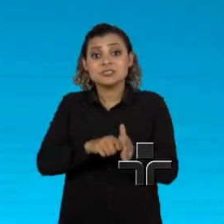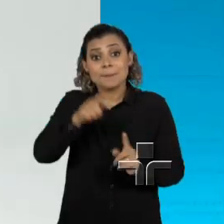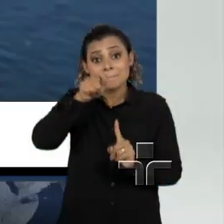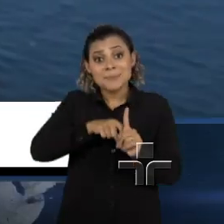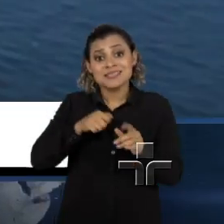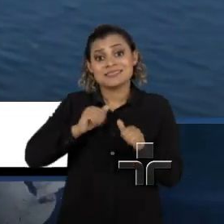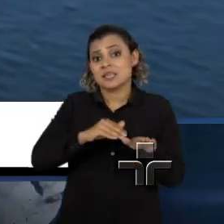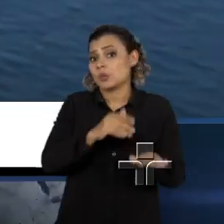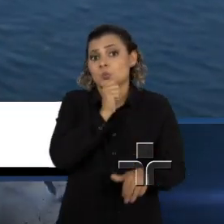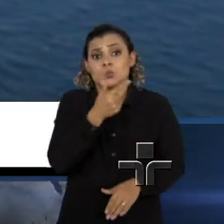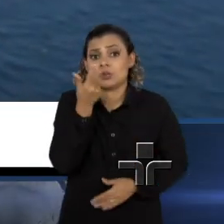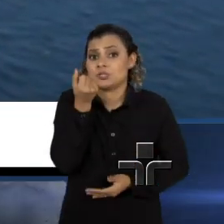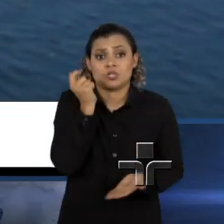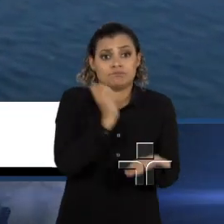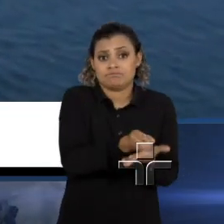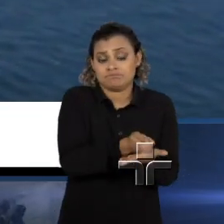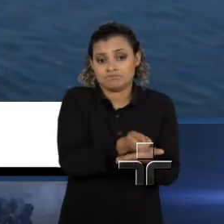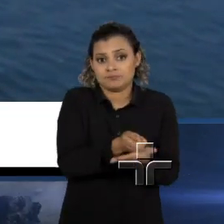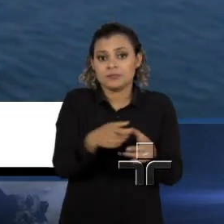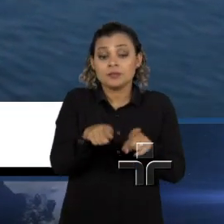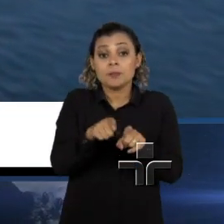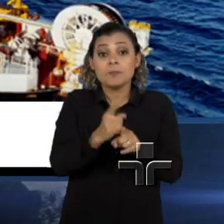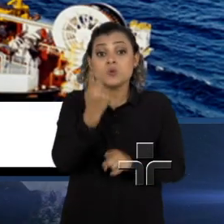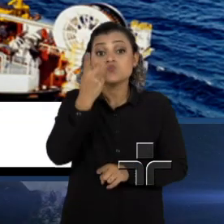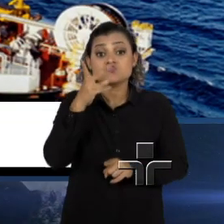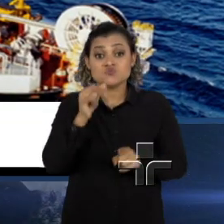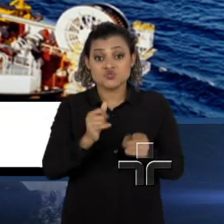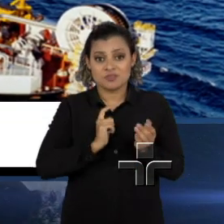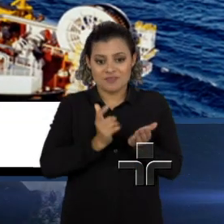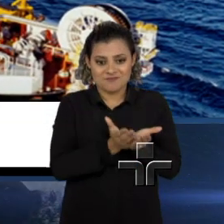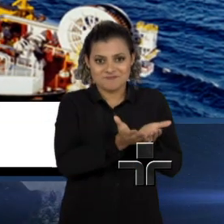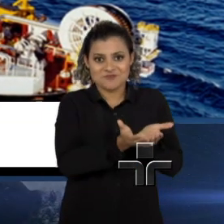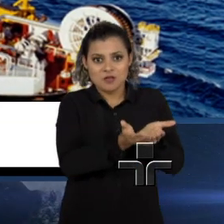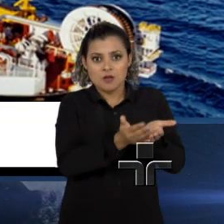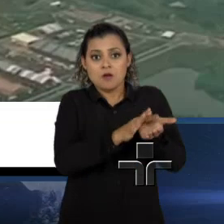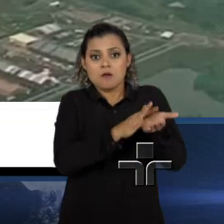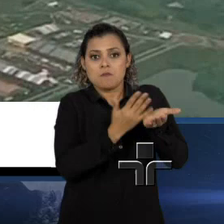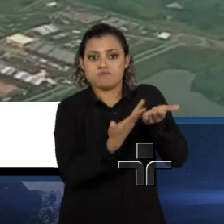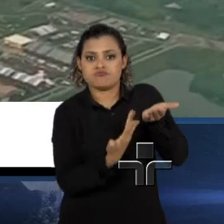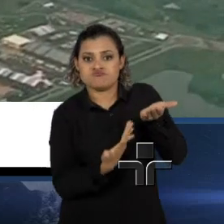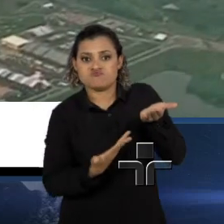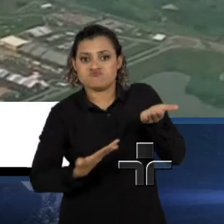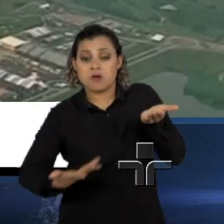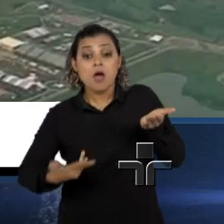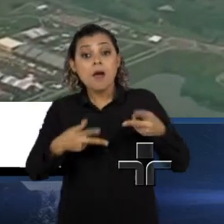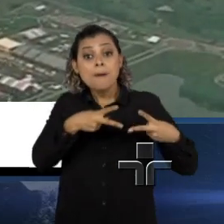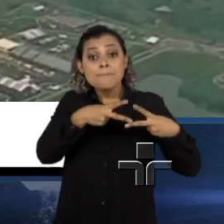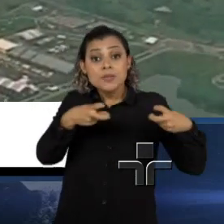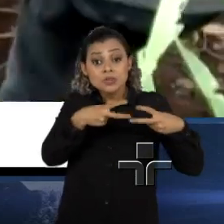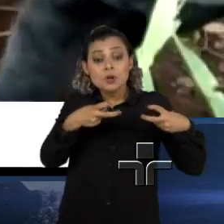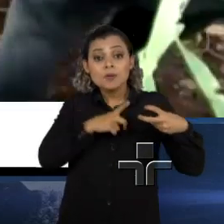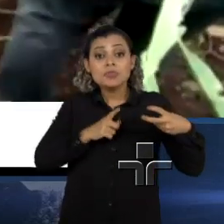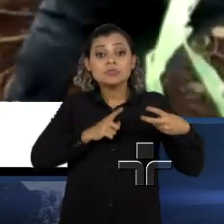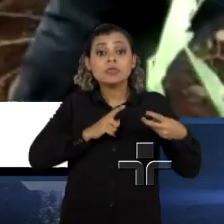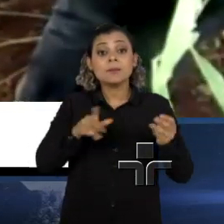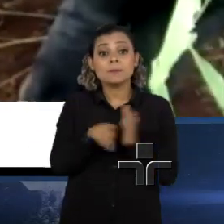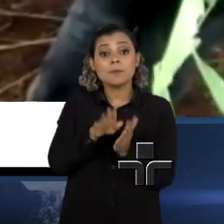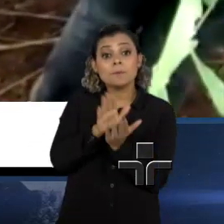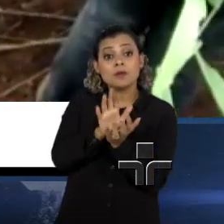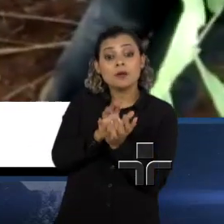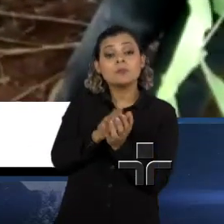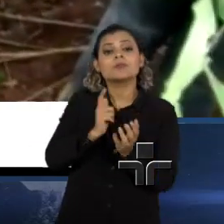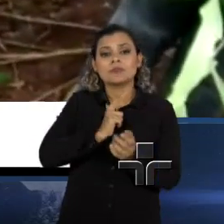setembro. Um dia após vazamento na Bacia de Campos, no Rio, a Petrobras registra em Pernambuco